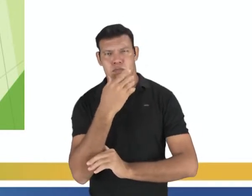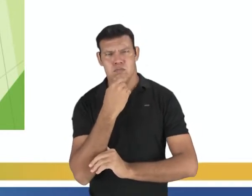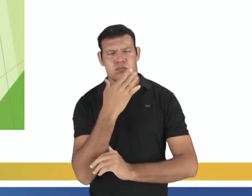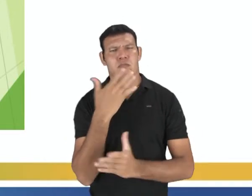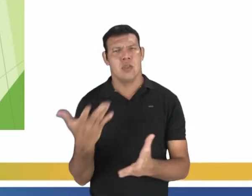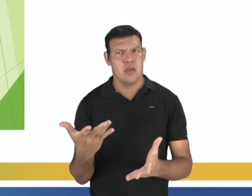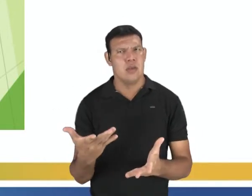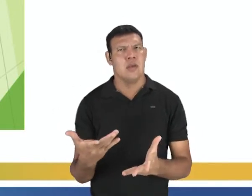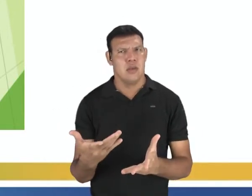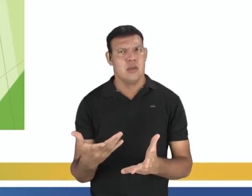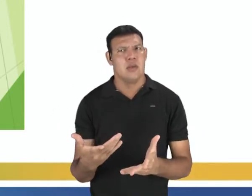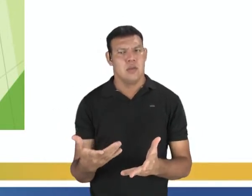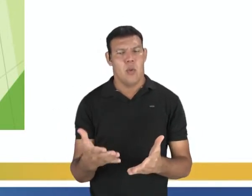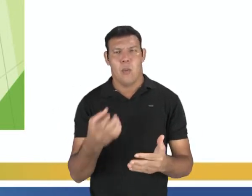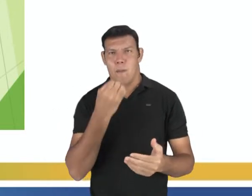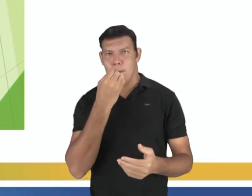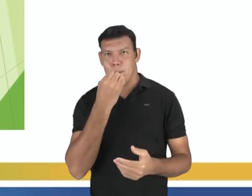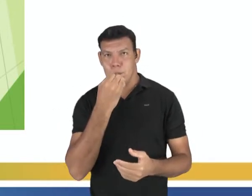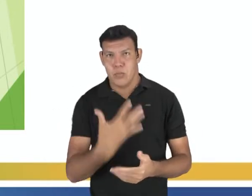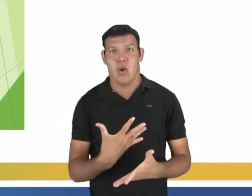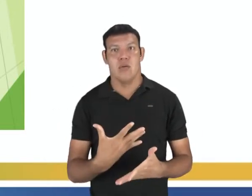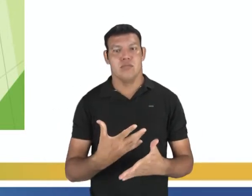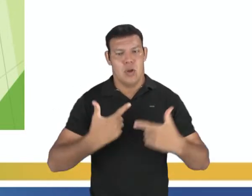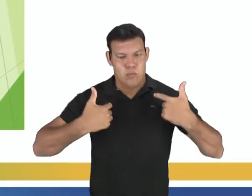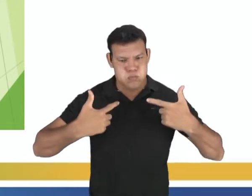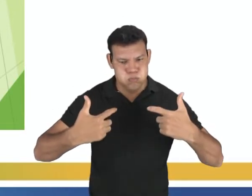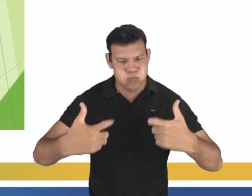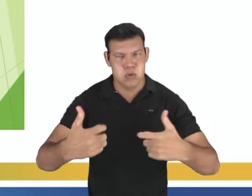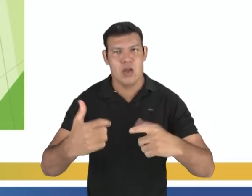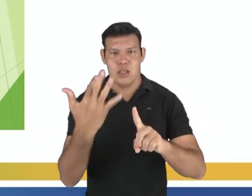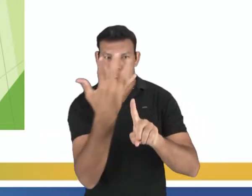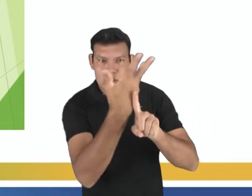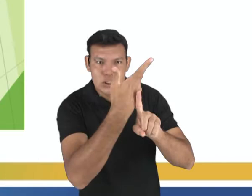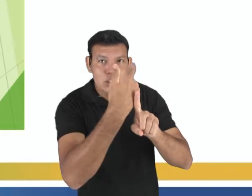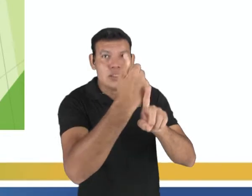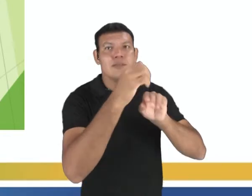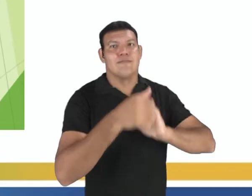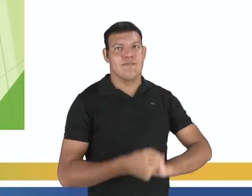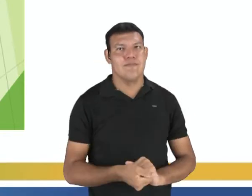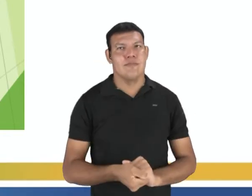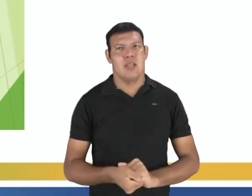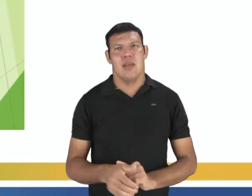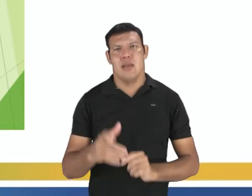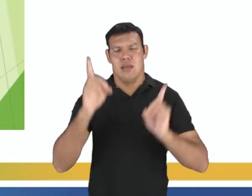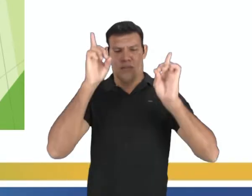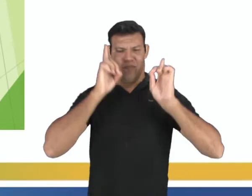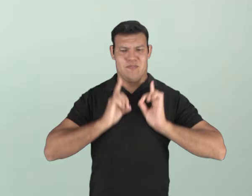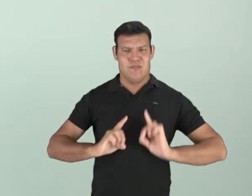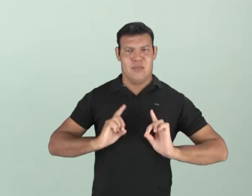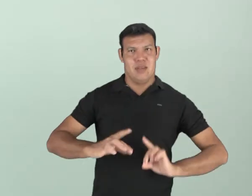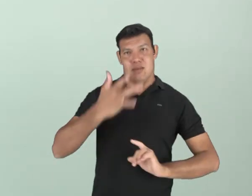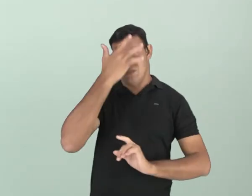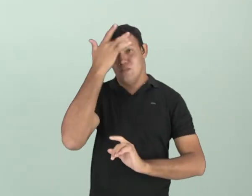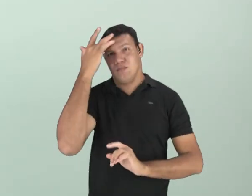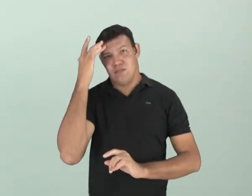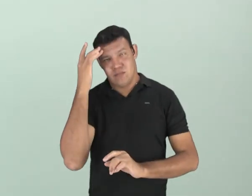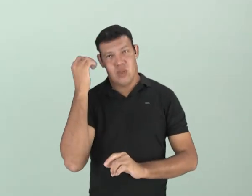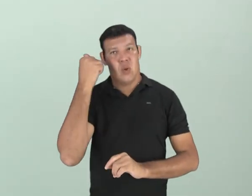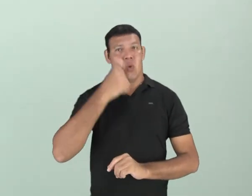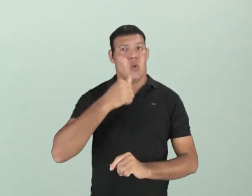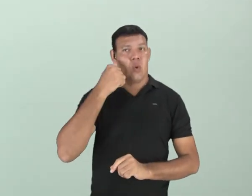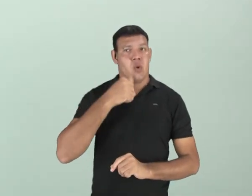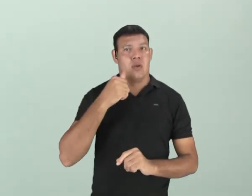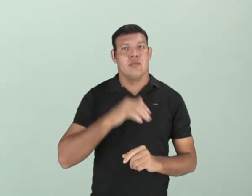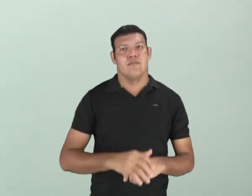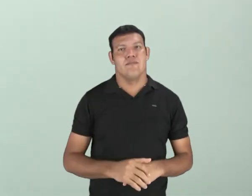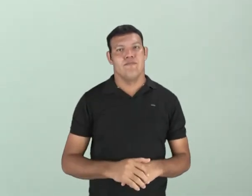ser propícios aí para a guerra, a arte da guerra. Então, as pessoas que eram diferentes, que tinham deficiência, algumas vezes as mulheres,